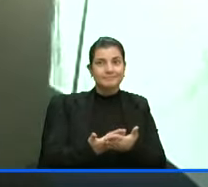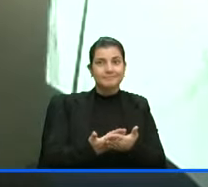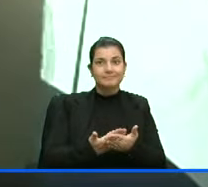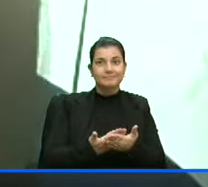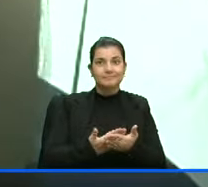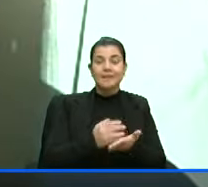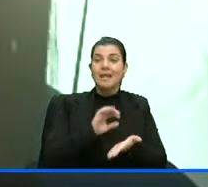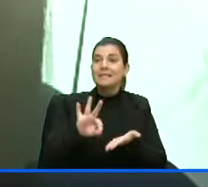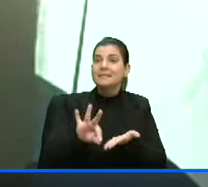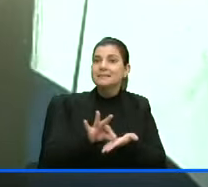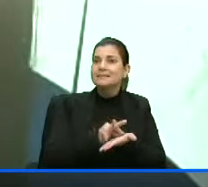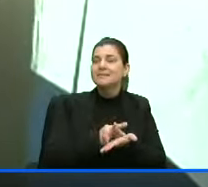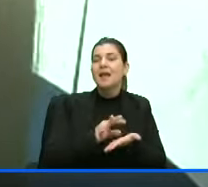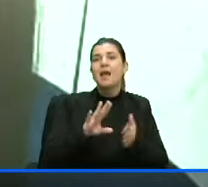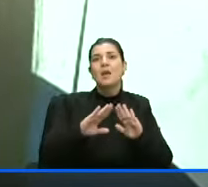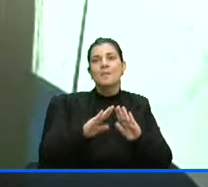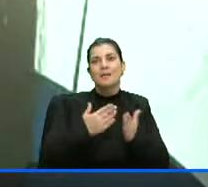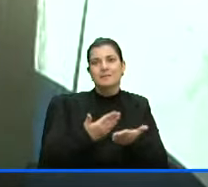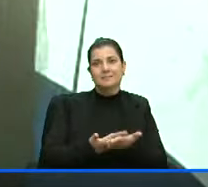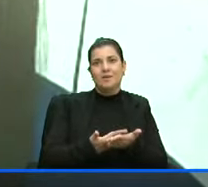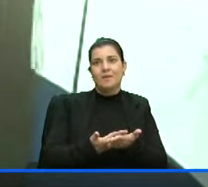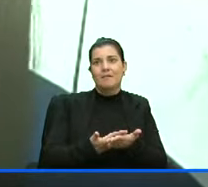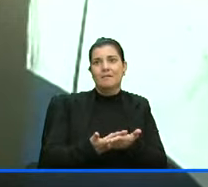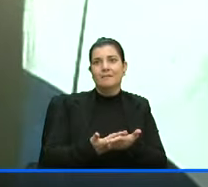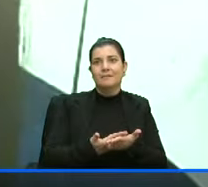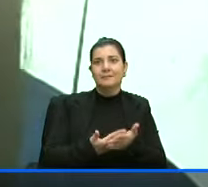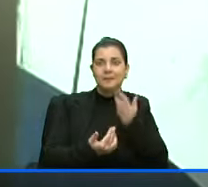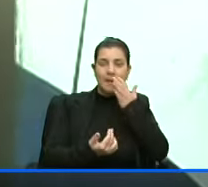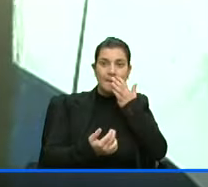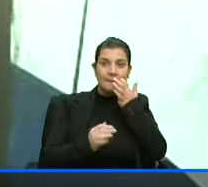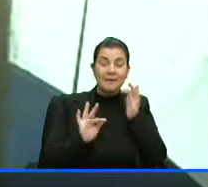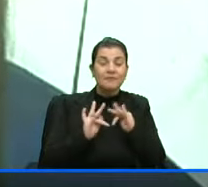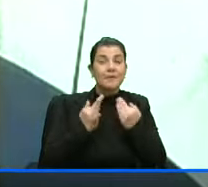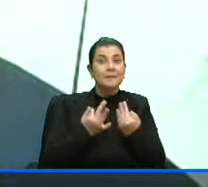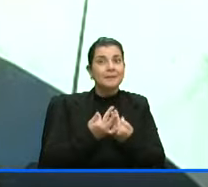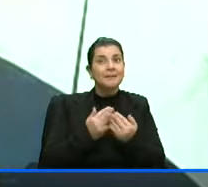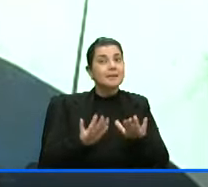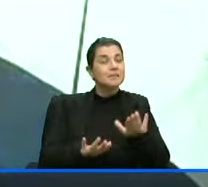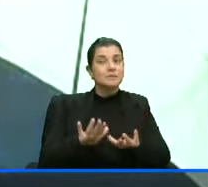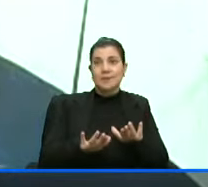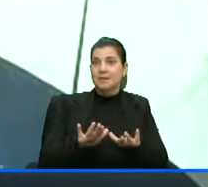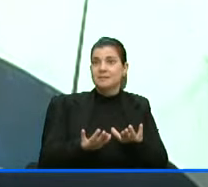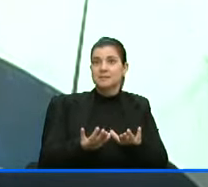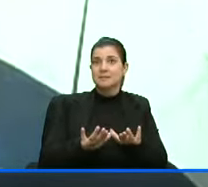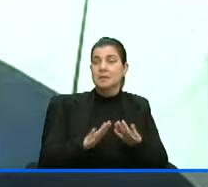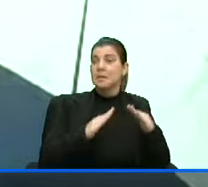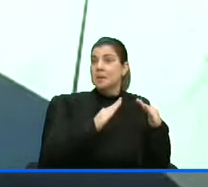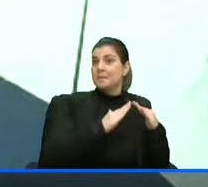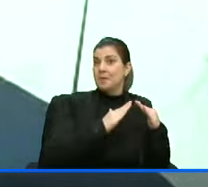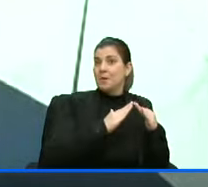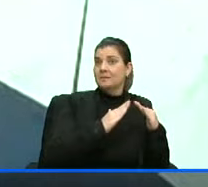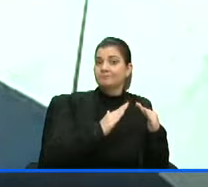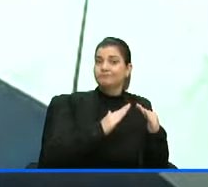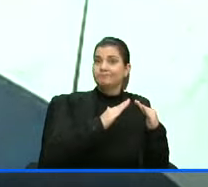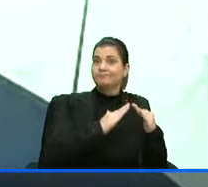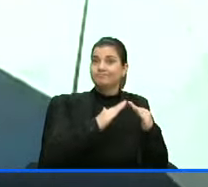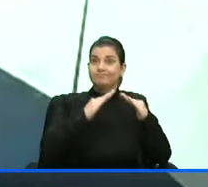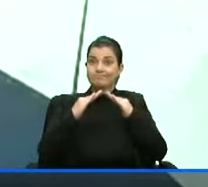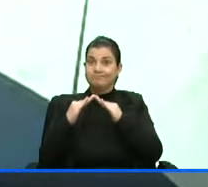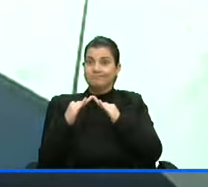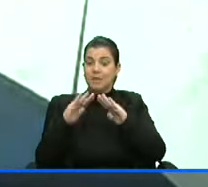a inscrição ser pela escola, para que aquela família, às vezes aquela família que mora ao lado da escola,